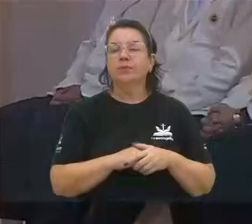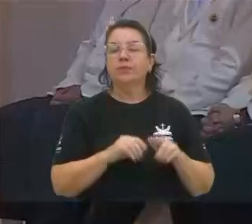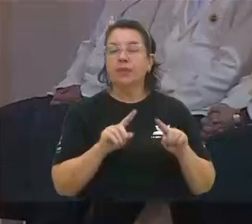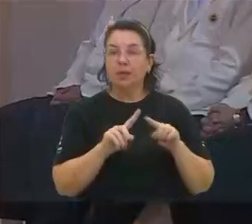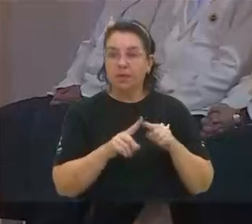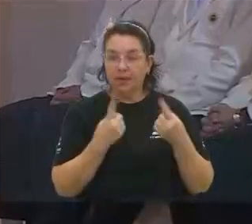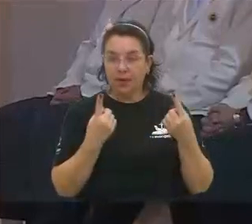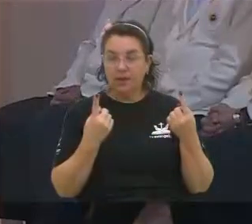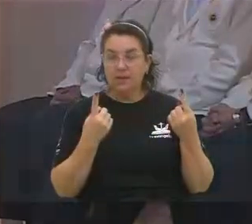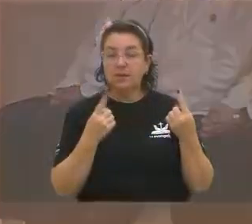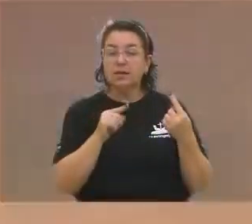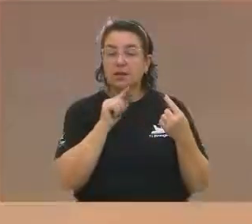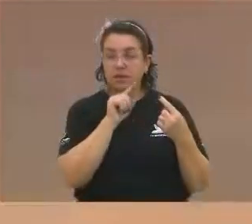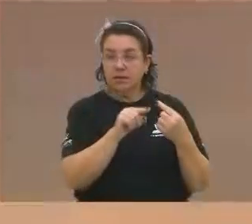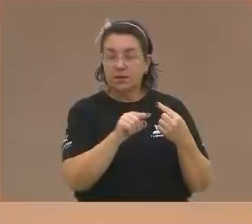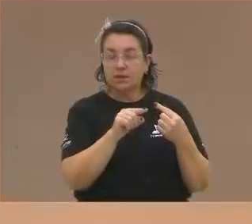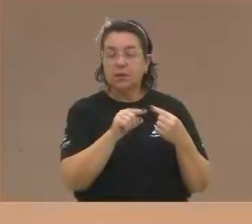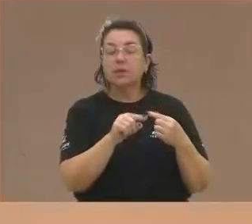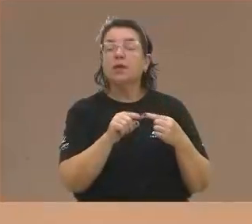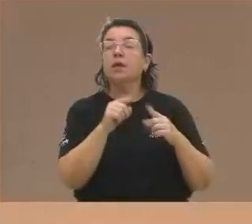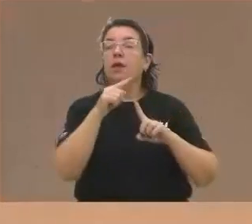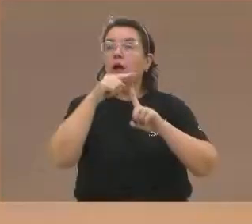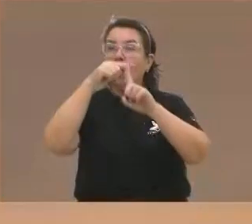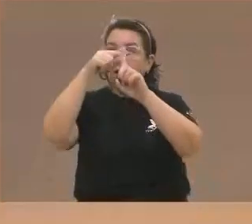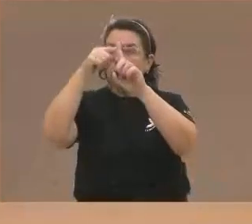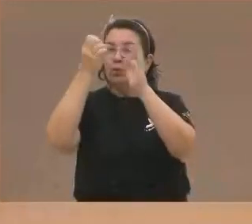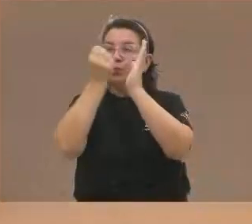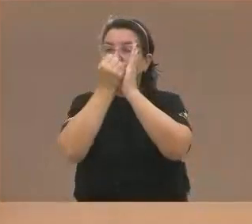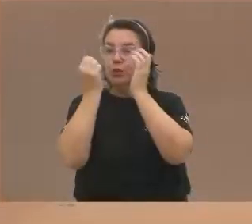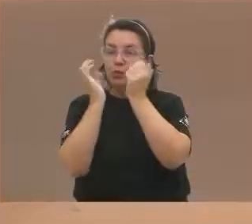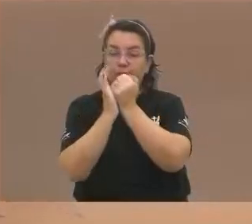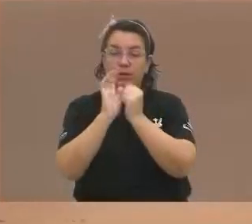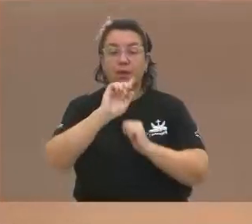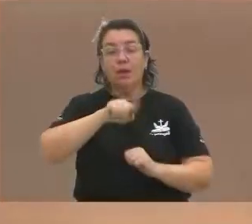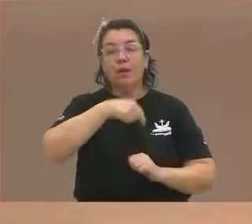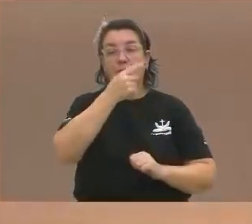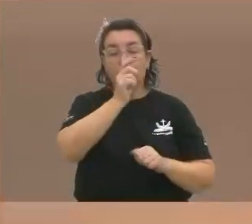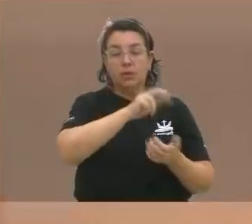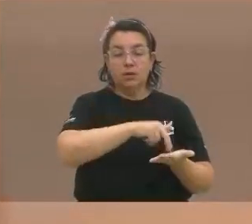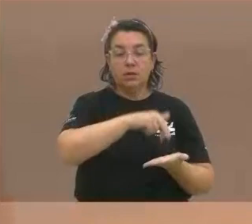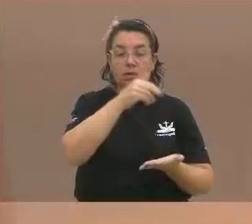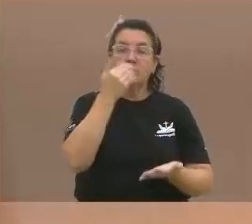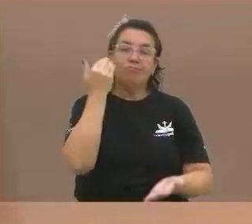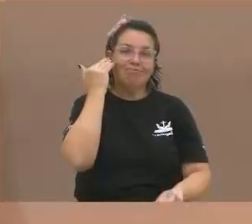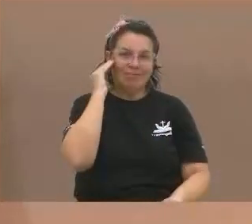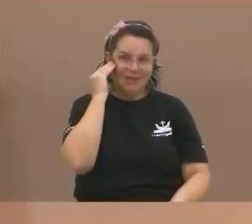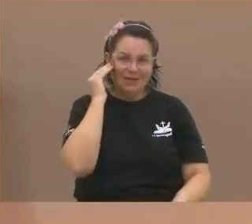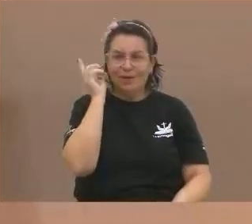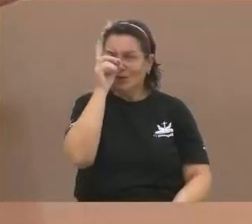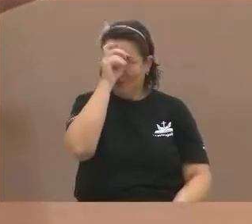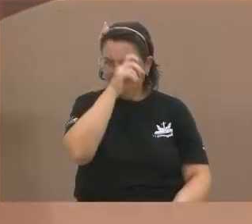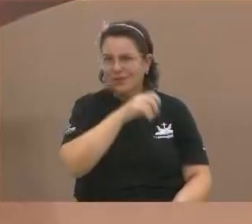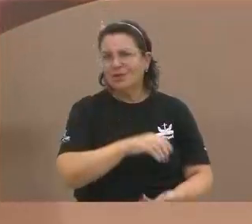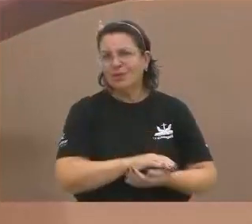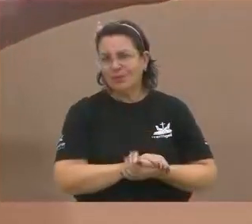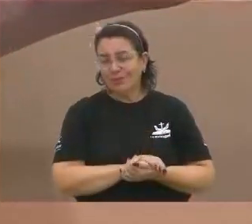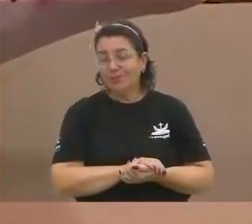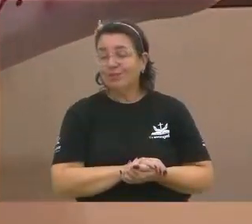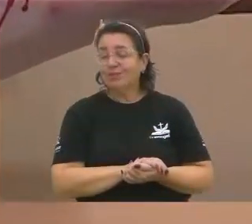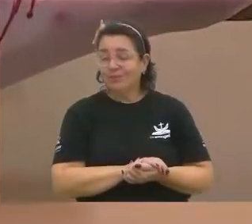mas primeiro a cruz difícil de compreender isso né